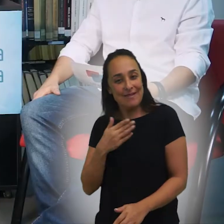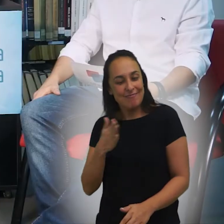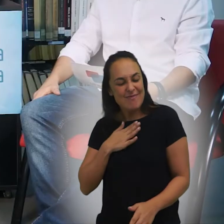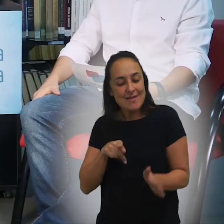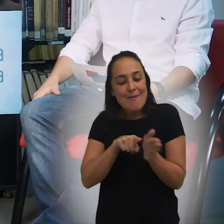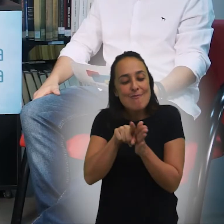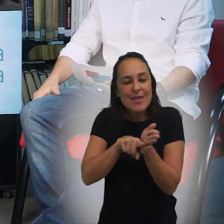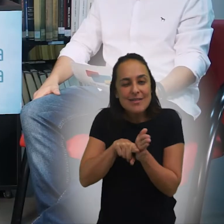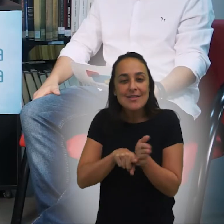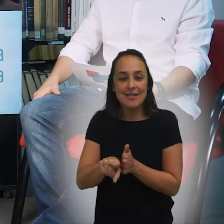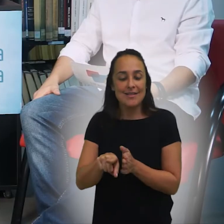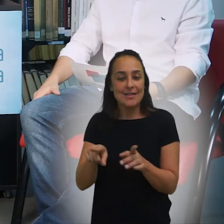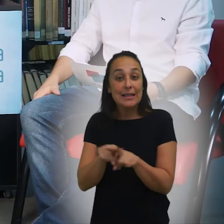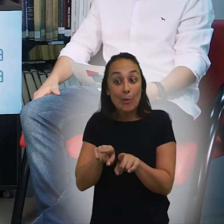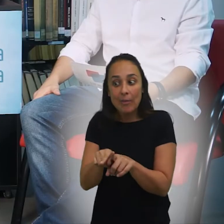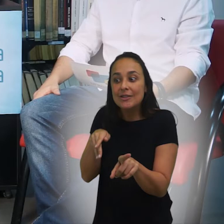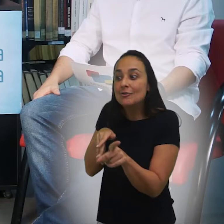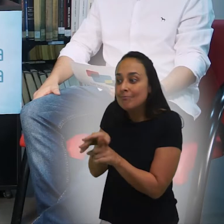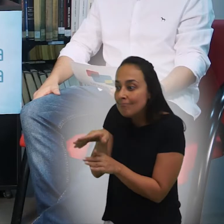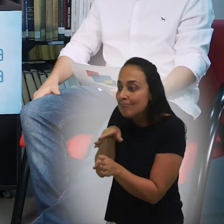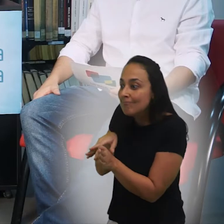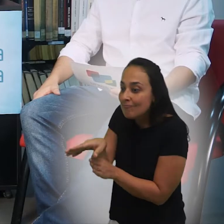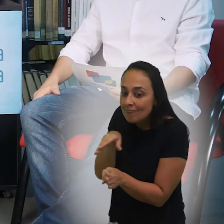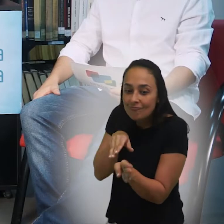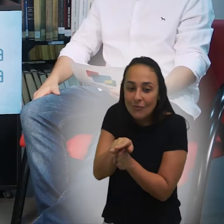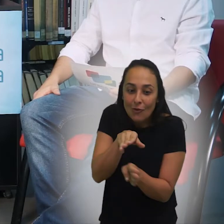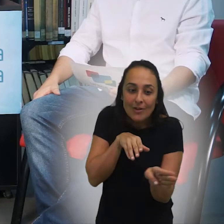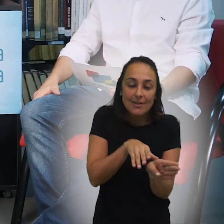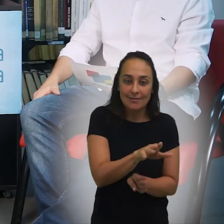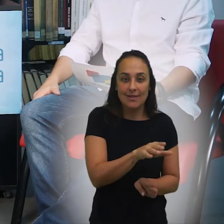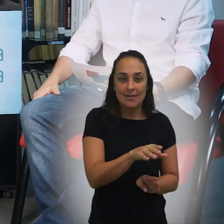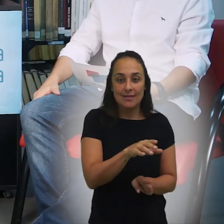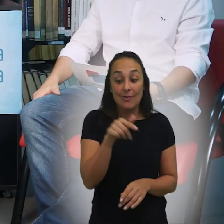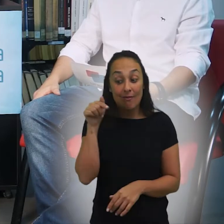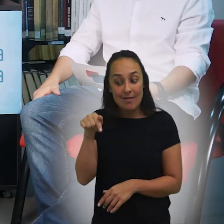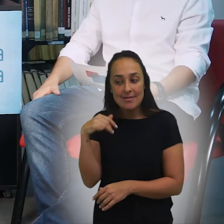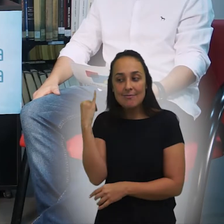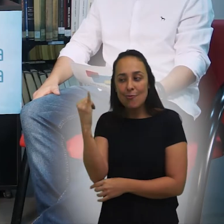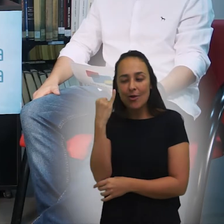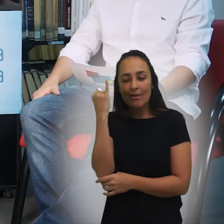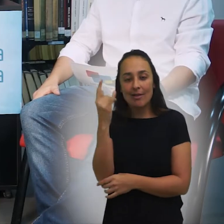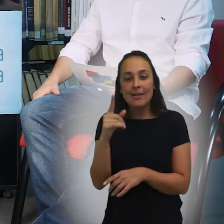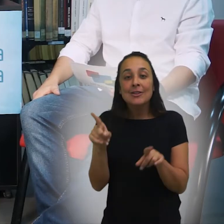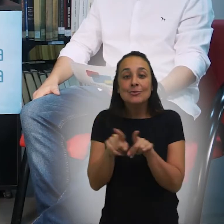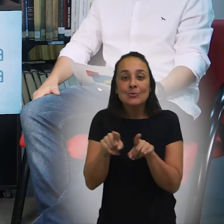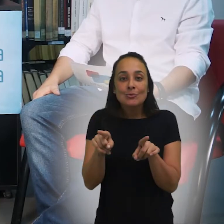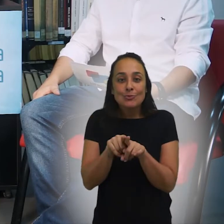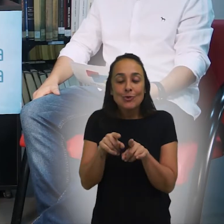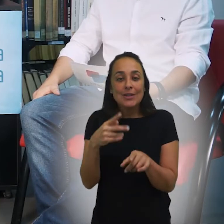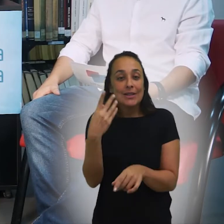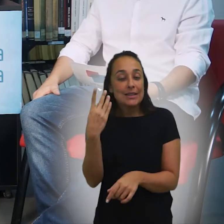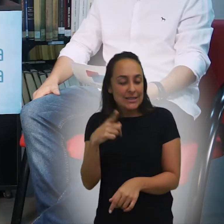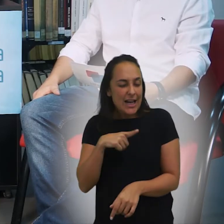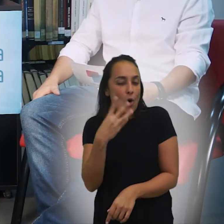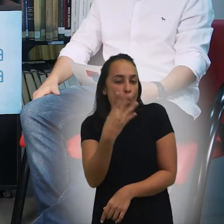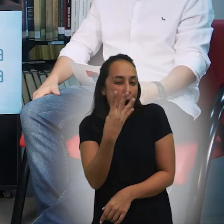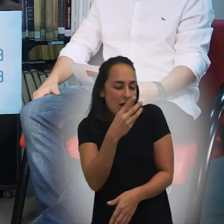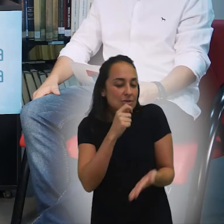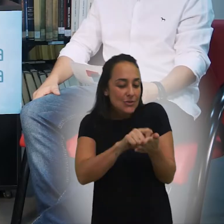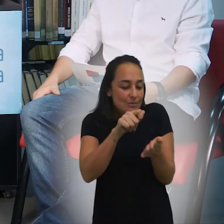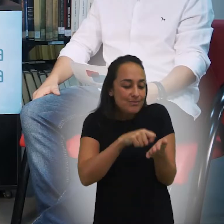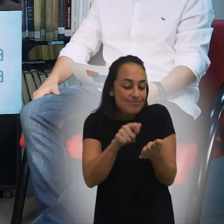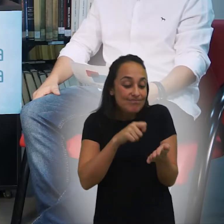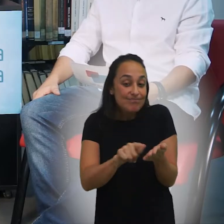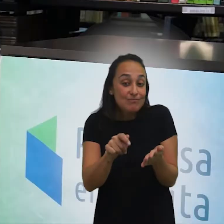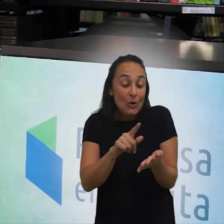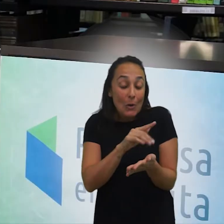foram 4 autores, mas os textos se integram muito bem, porque eles estão exatamente desdobrando um dos outros. E